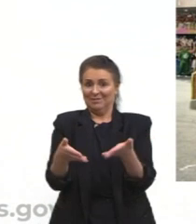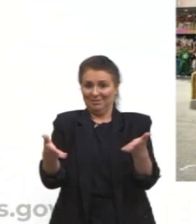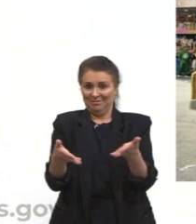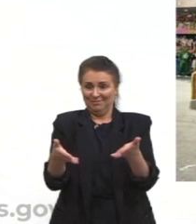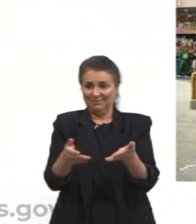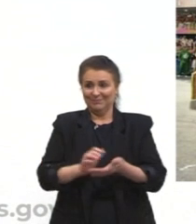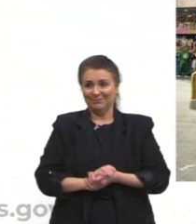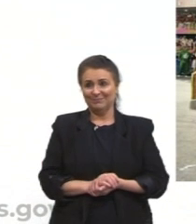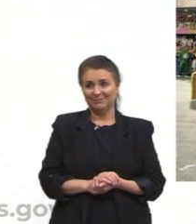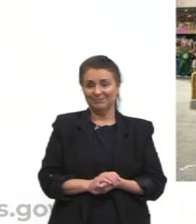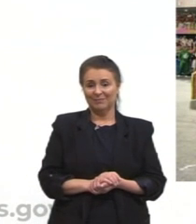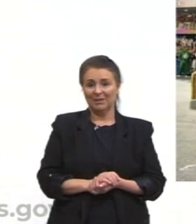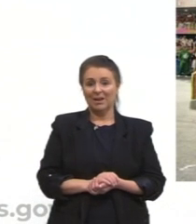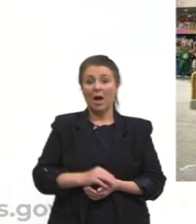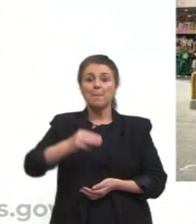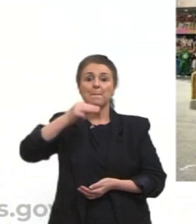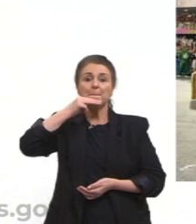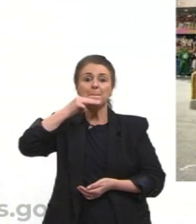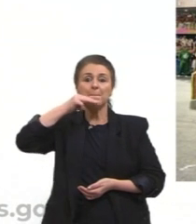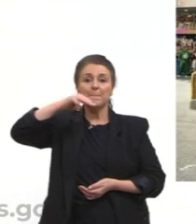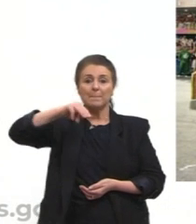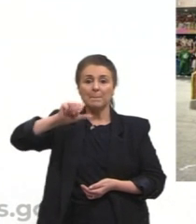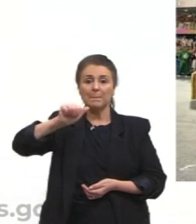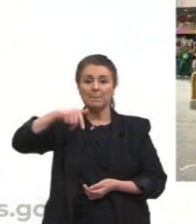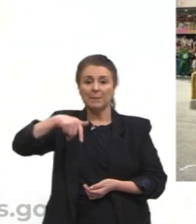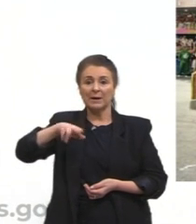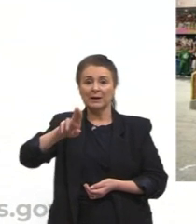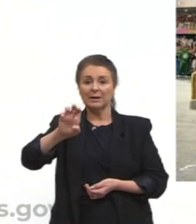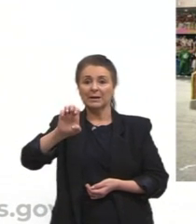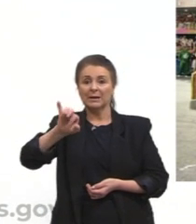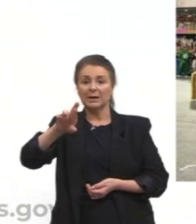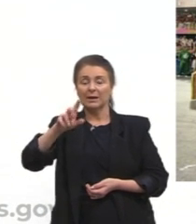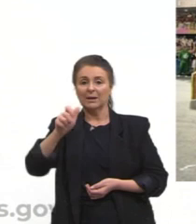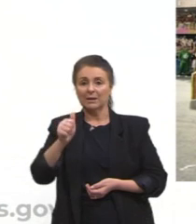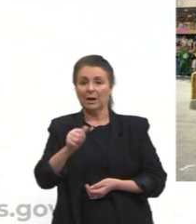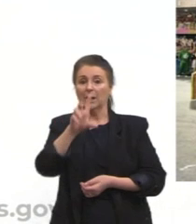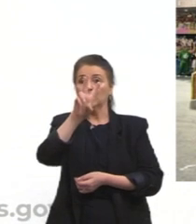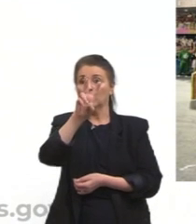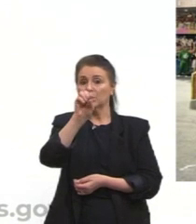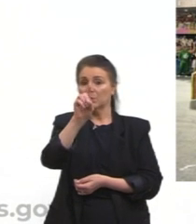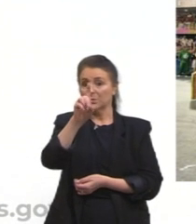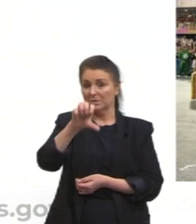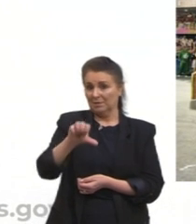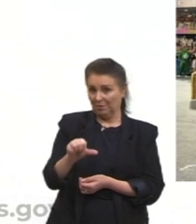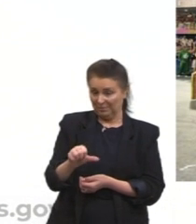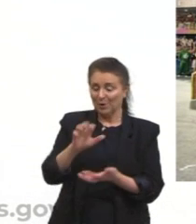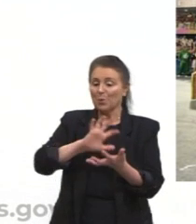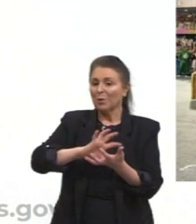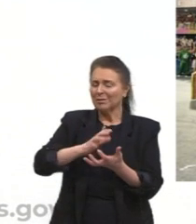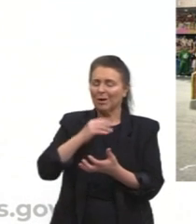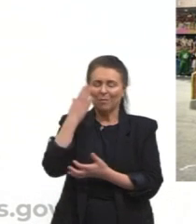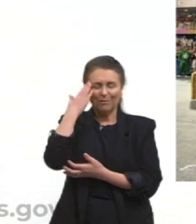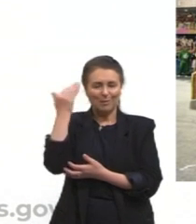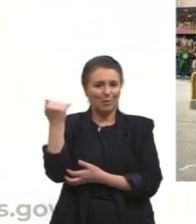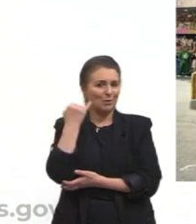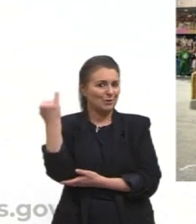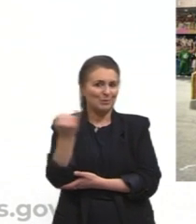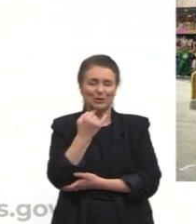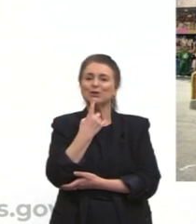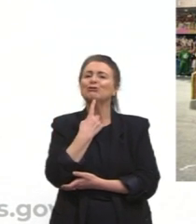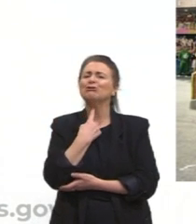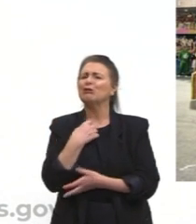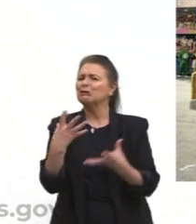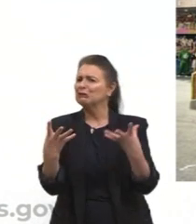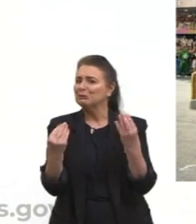bacana e a mangueira em 2019 um samba-enredo que toca até hoje e a gente gosta bastante